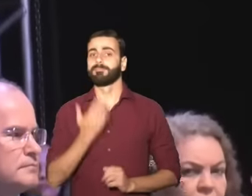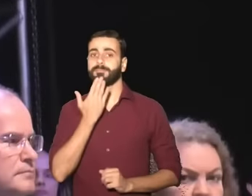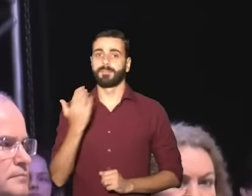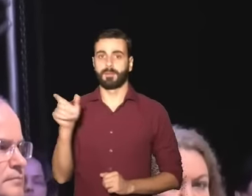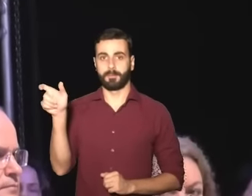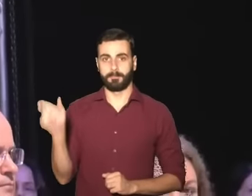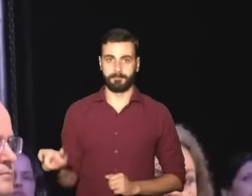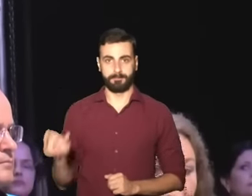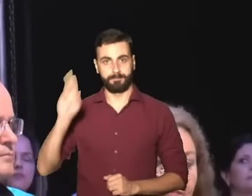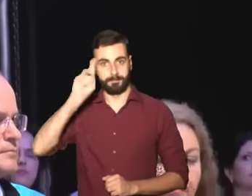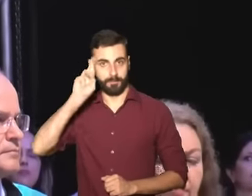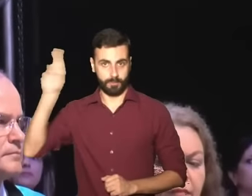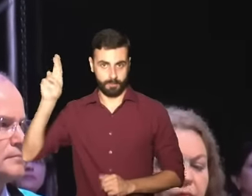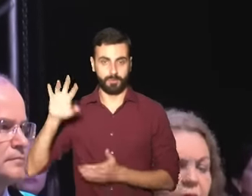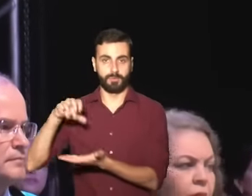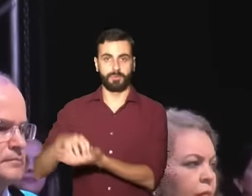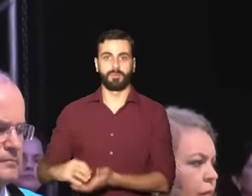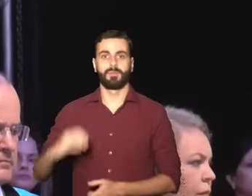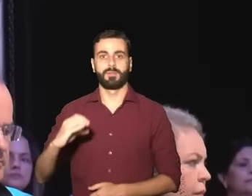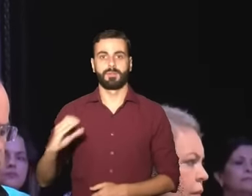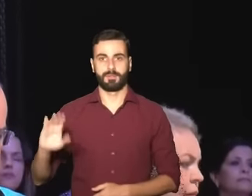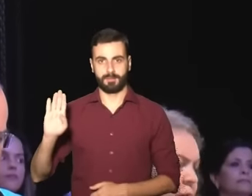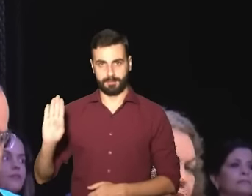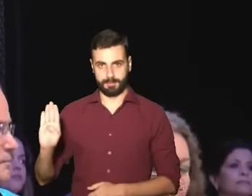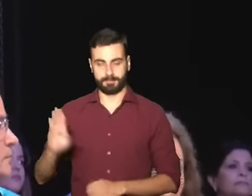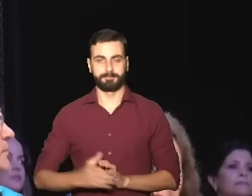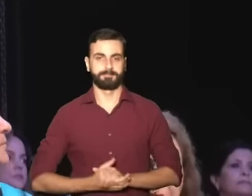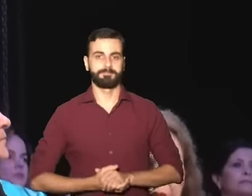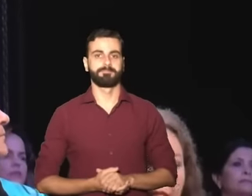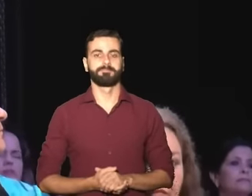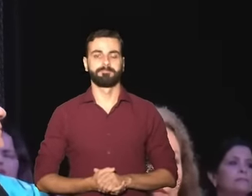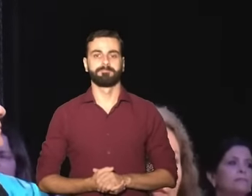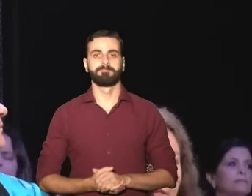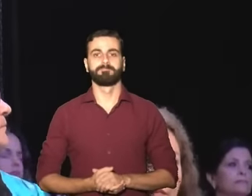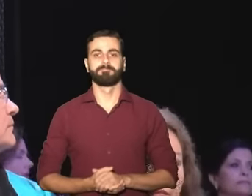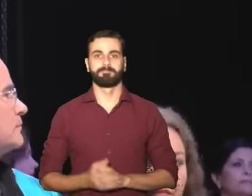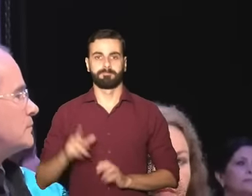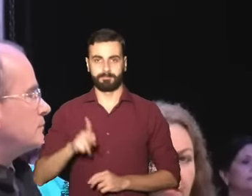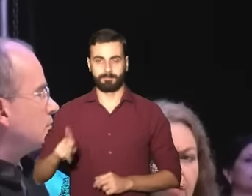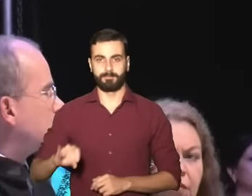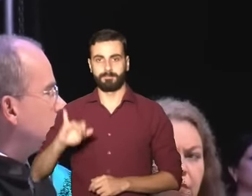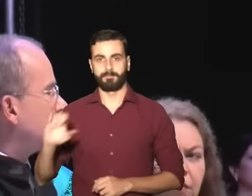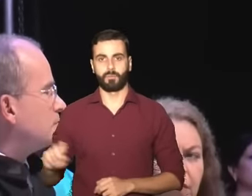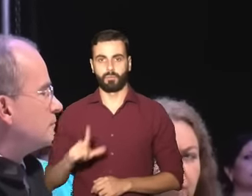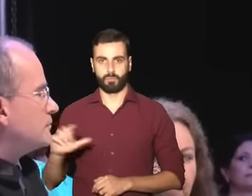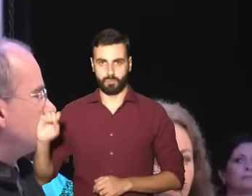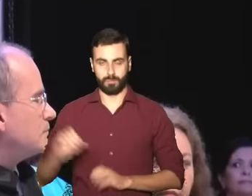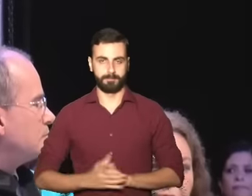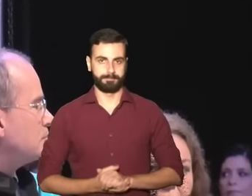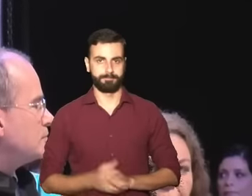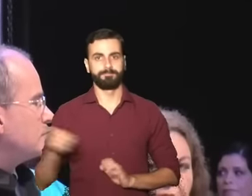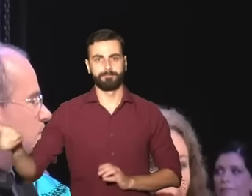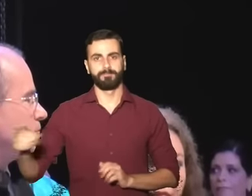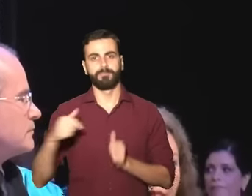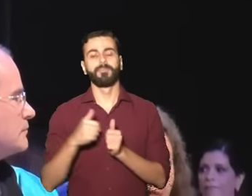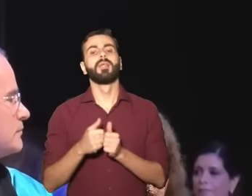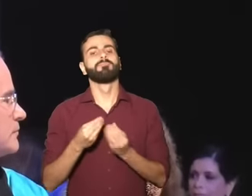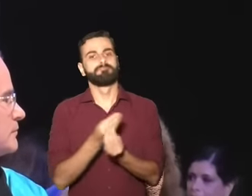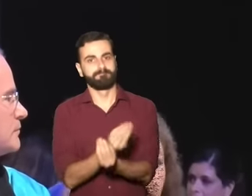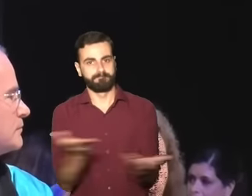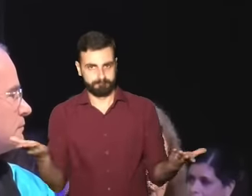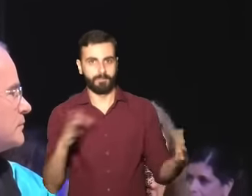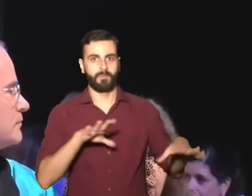Solicito ao diretor do Centro de Ciências Biológicas e da Saúde, professor João Marcos de Araújo, que confira grau